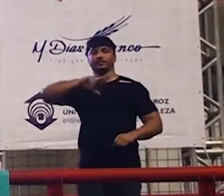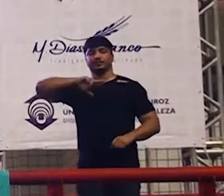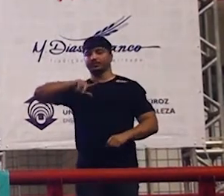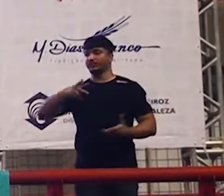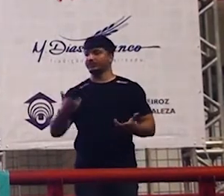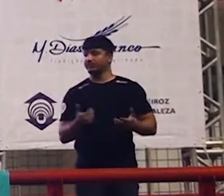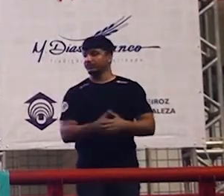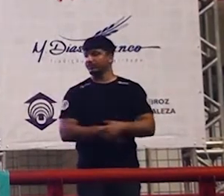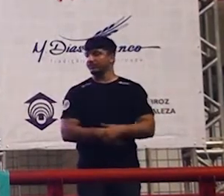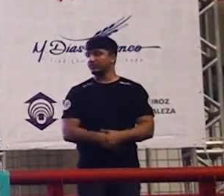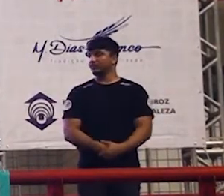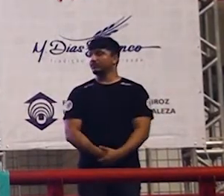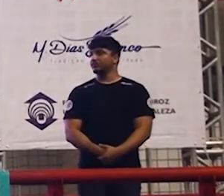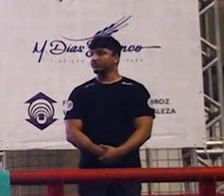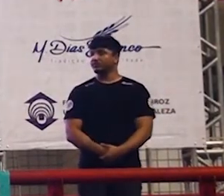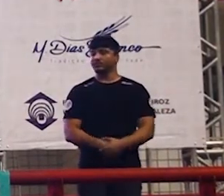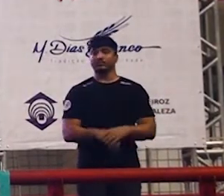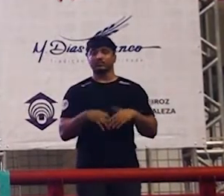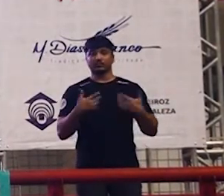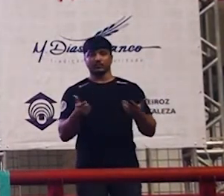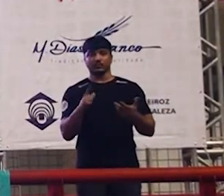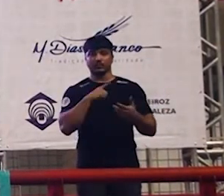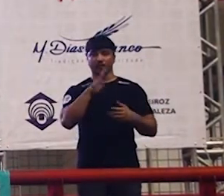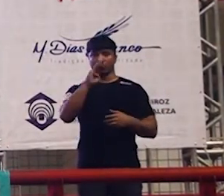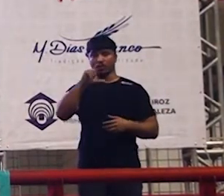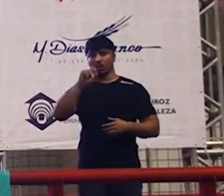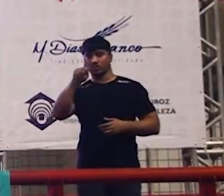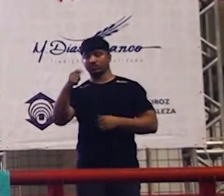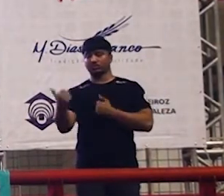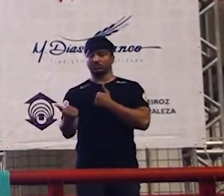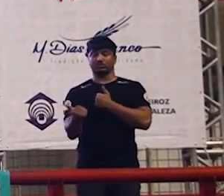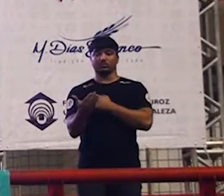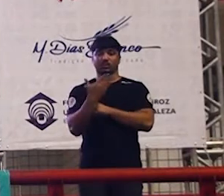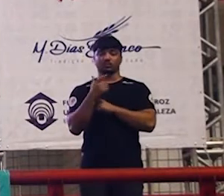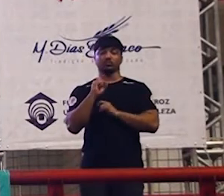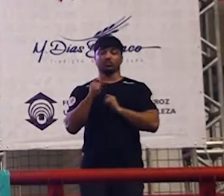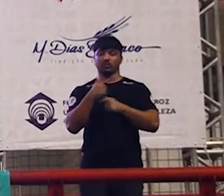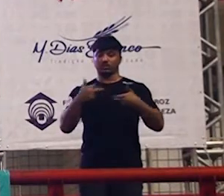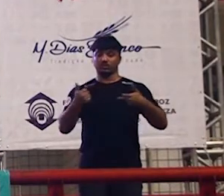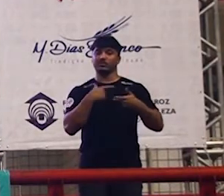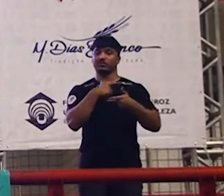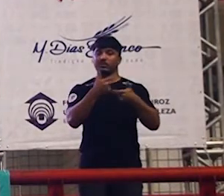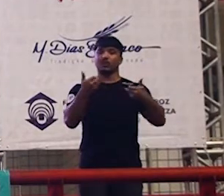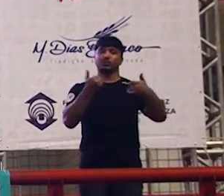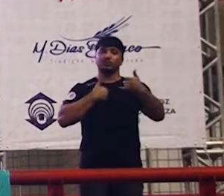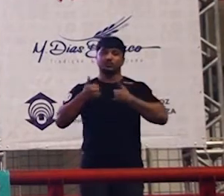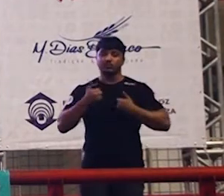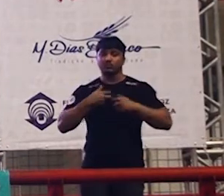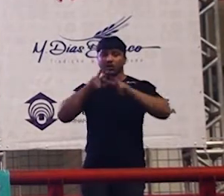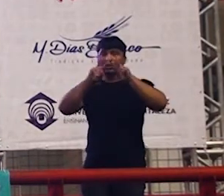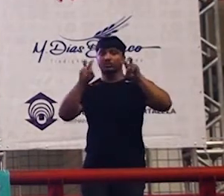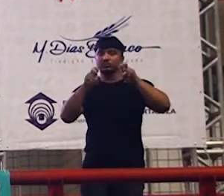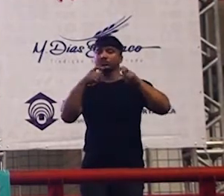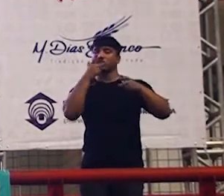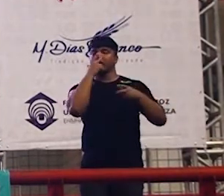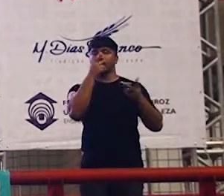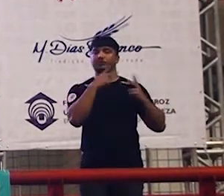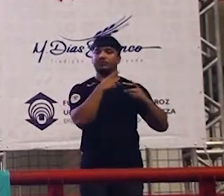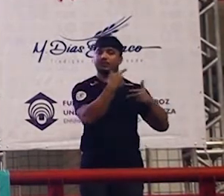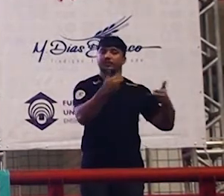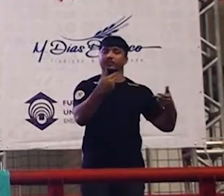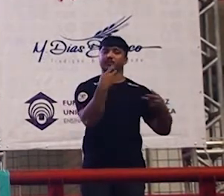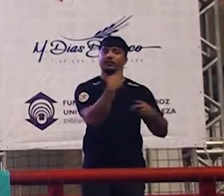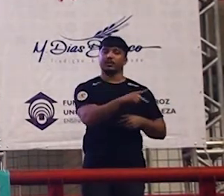como era antigamente. Muitos blogs fornecem comentários ou notícias sobre um assunto em particular.